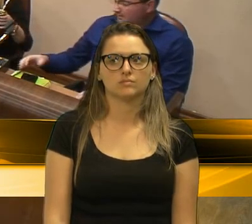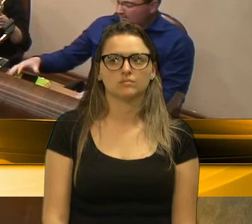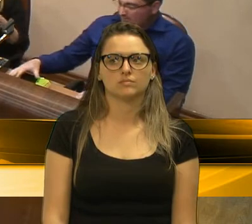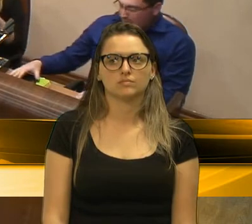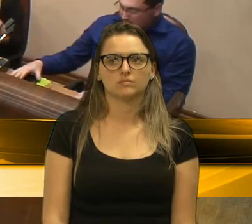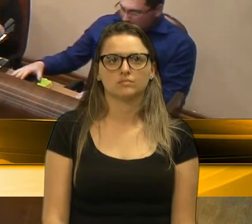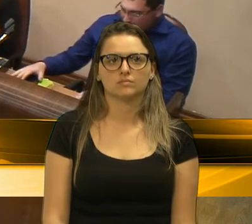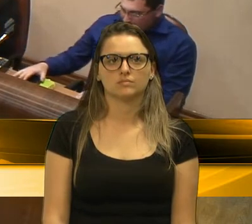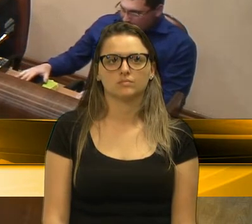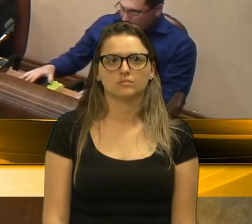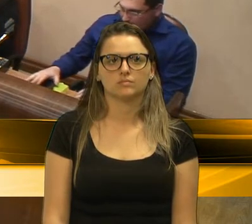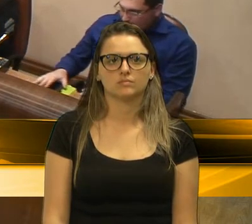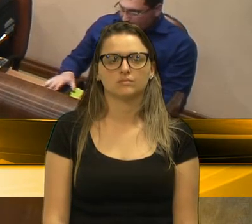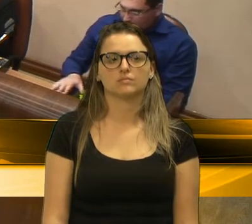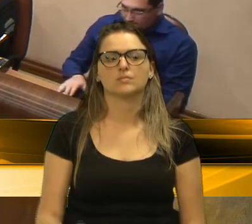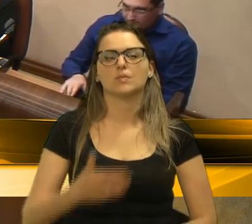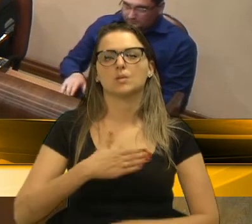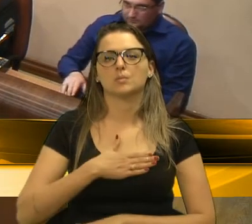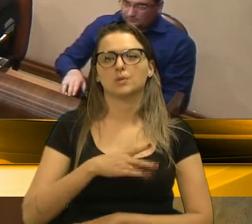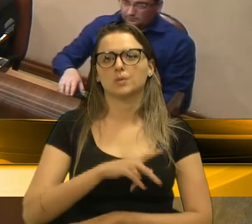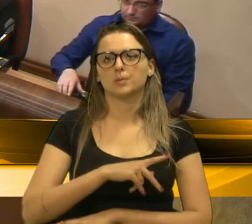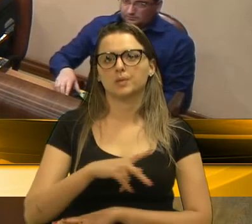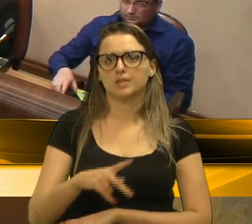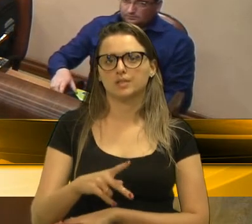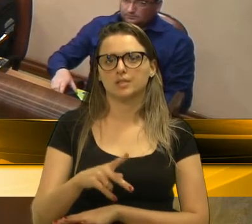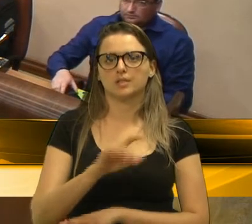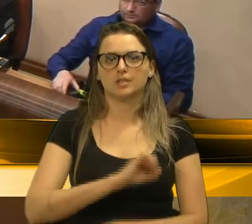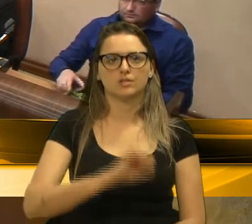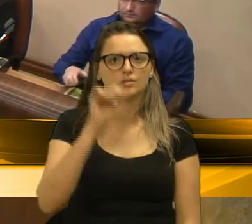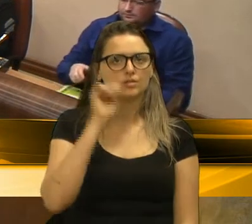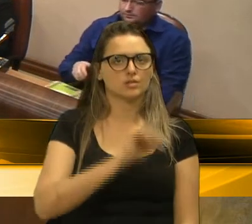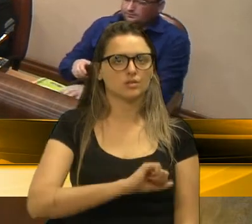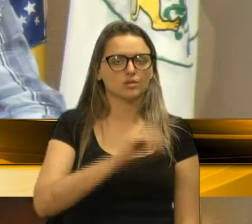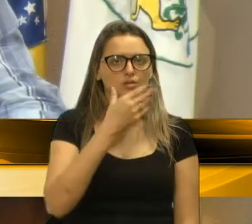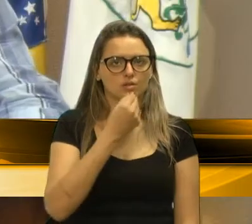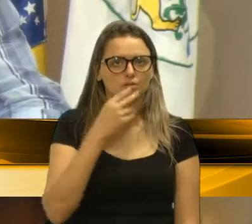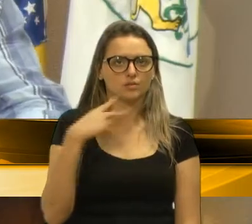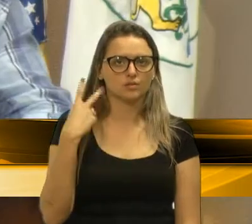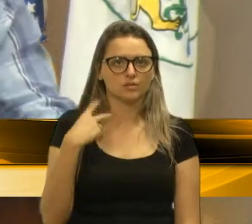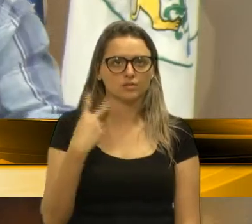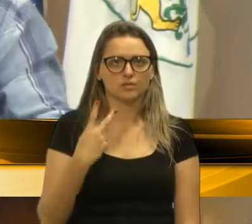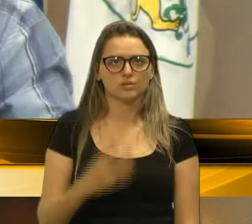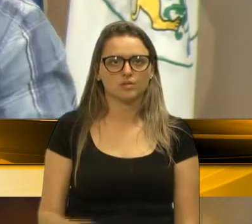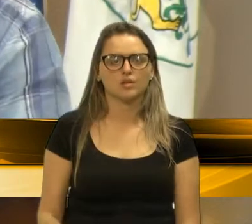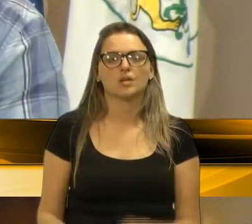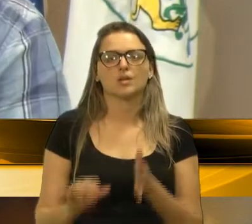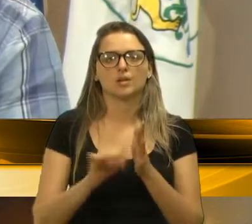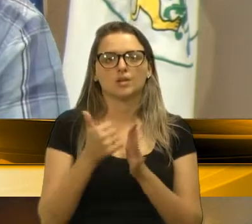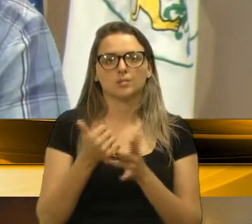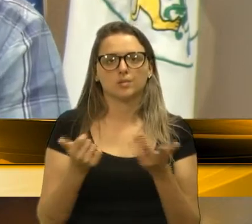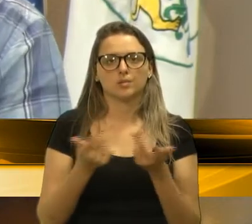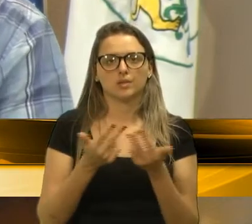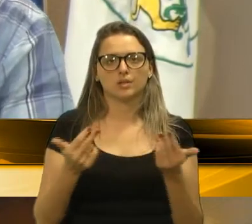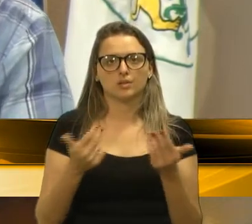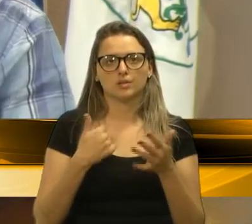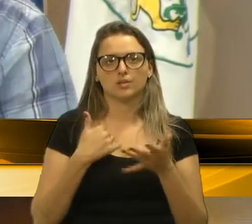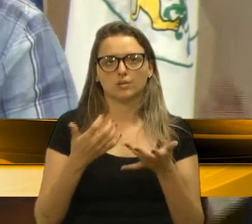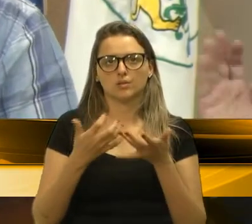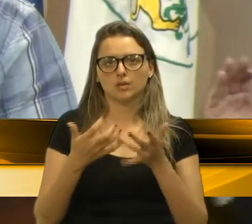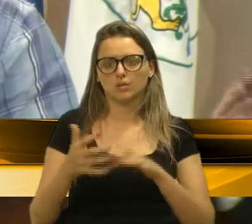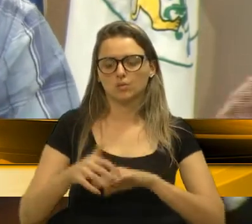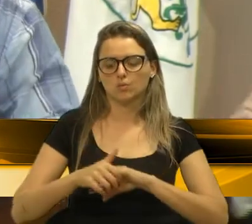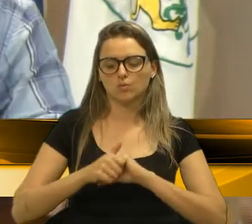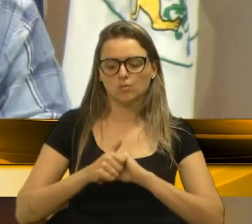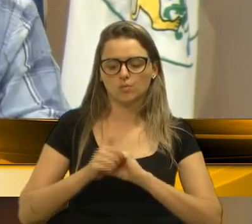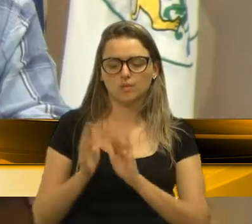meu caro presidente senhoras e senhores vereadores por primeiro gostaria de cumprimentar